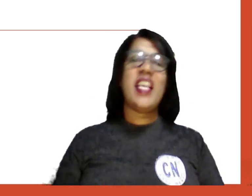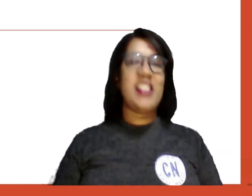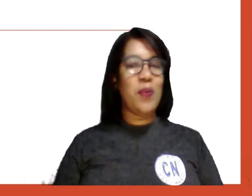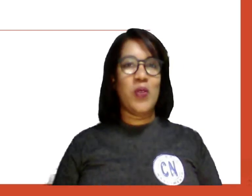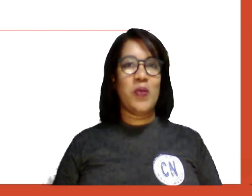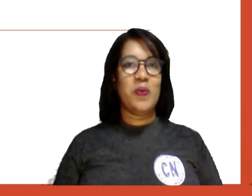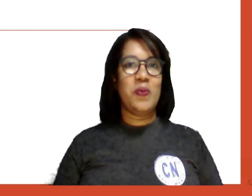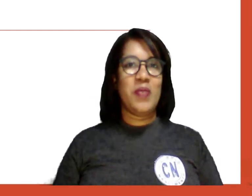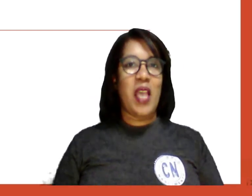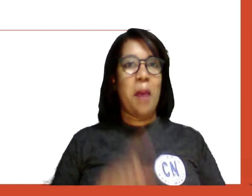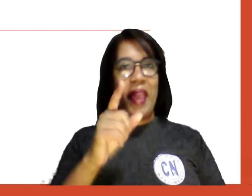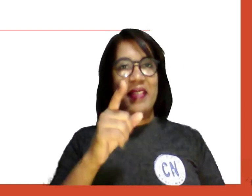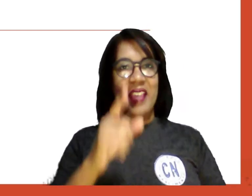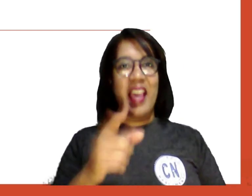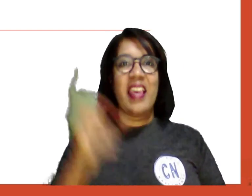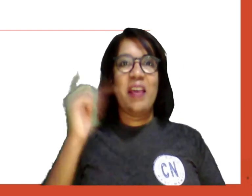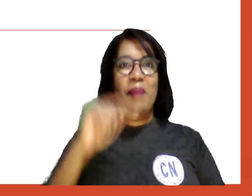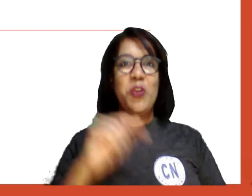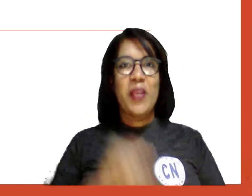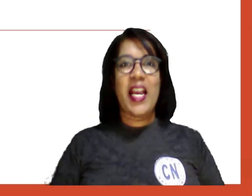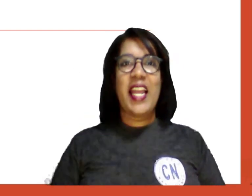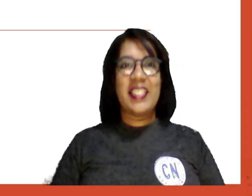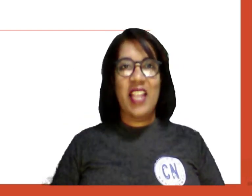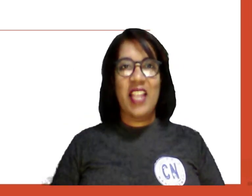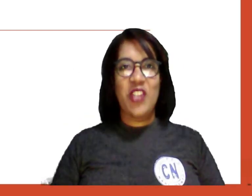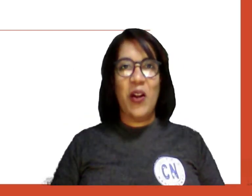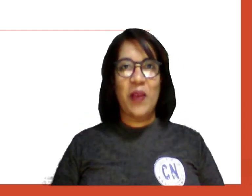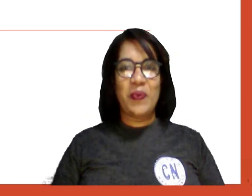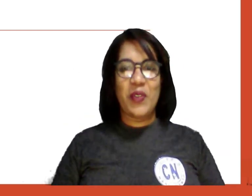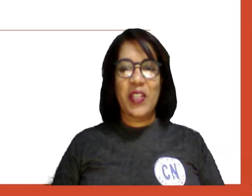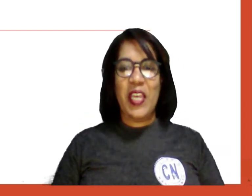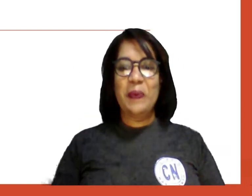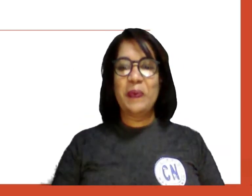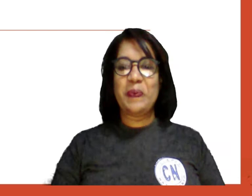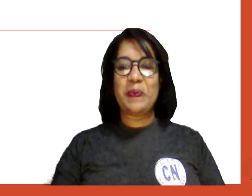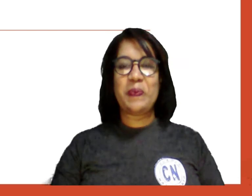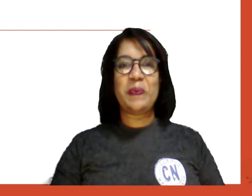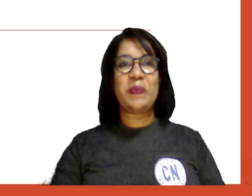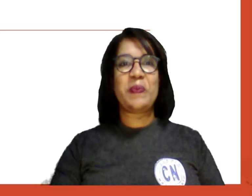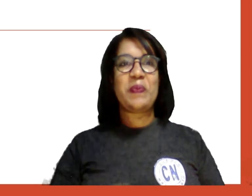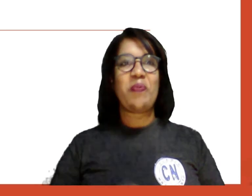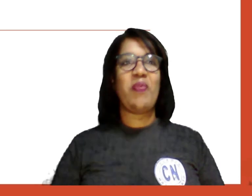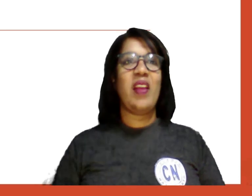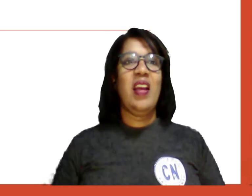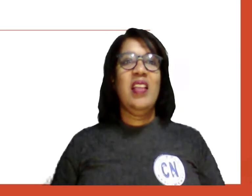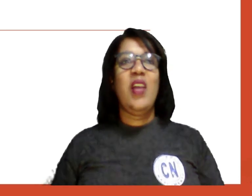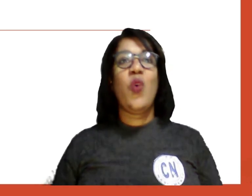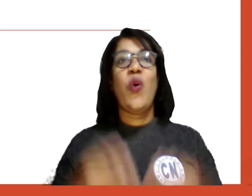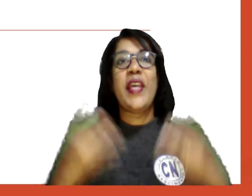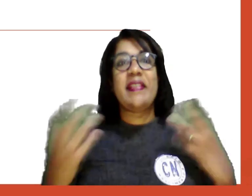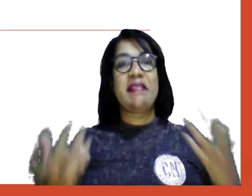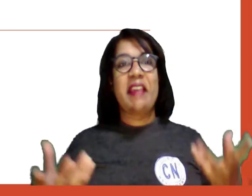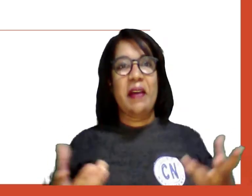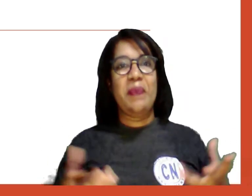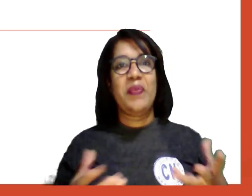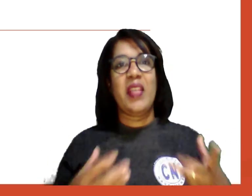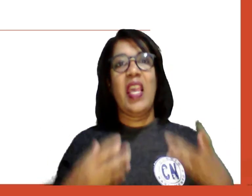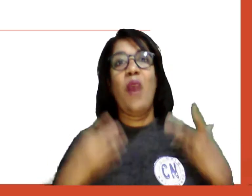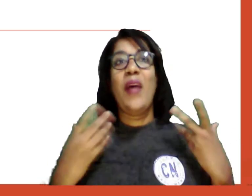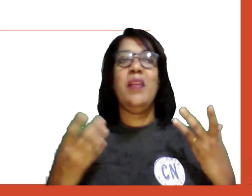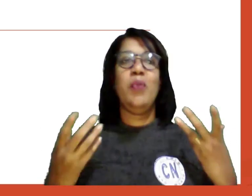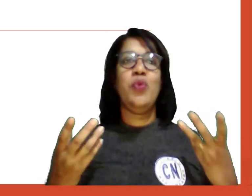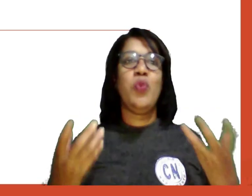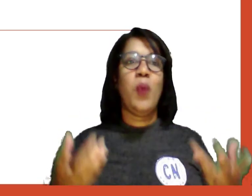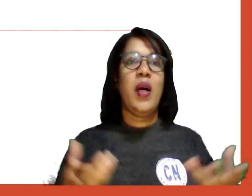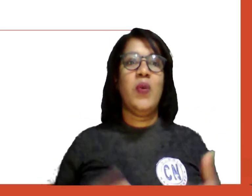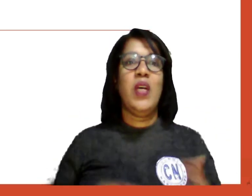acha que seria esse mundo? Pensem aí para me explicar na sala de aula, ok? Então, conhecer